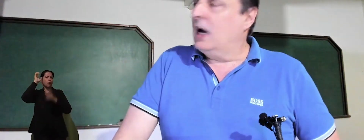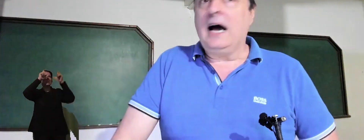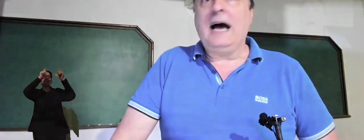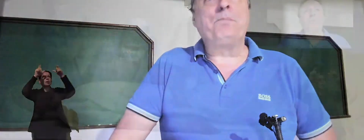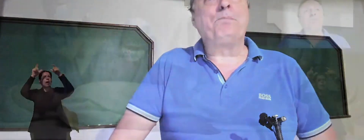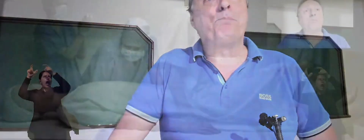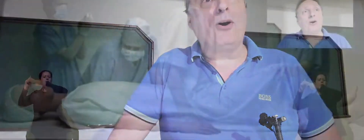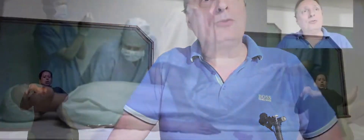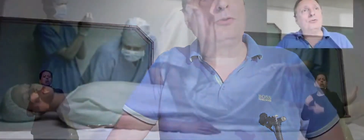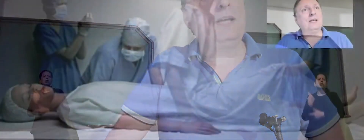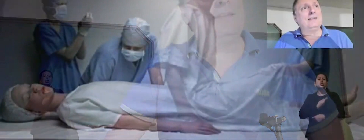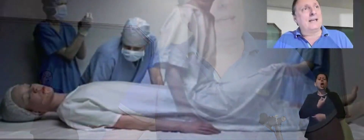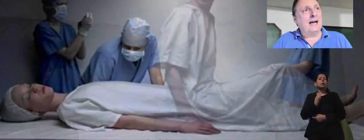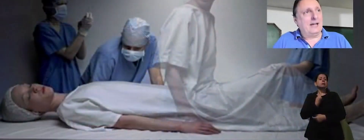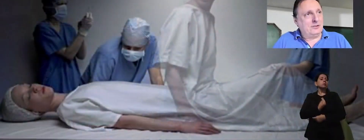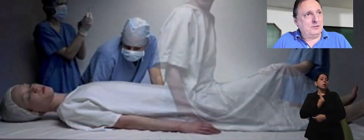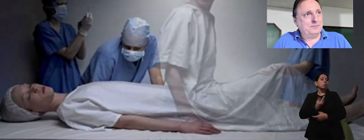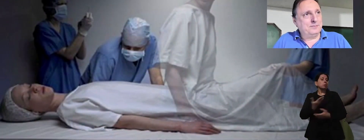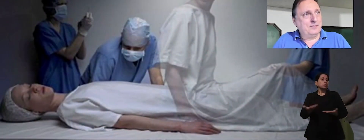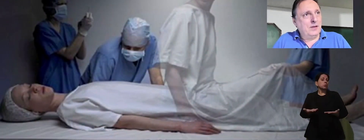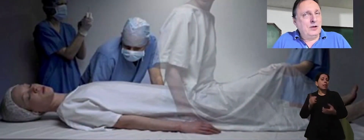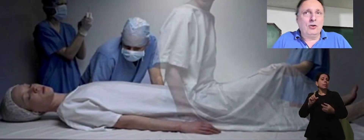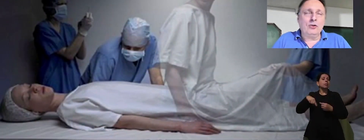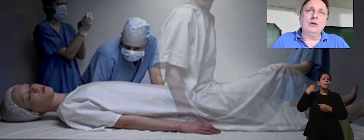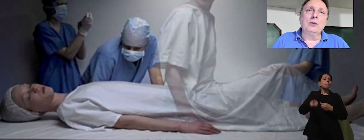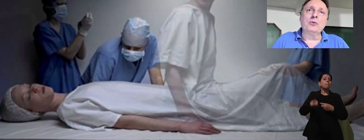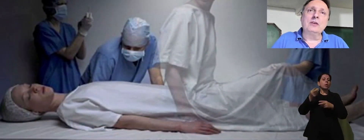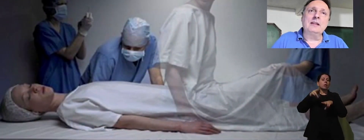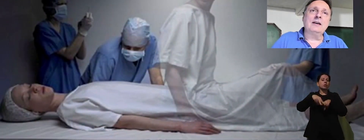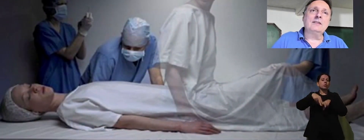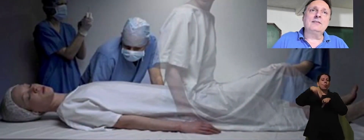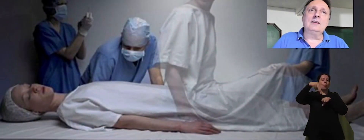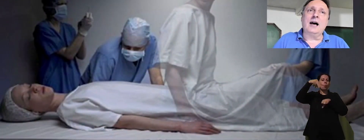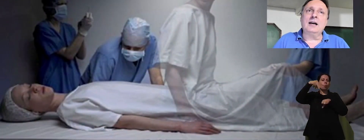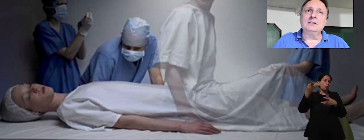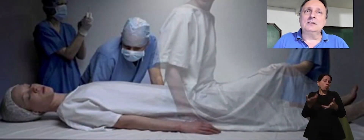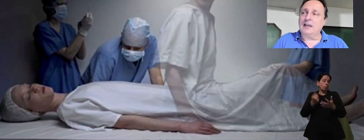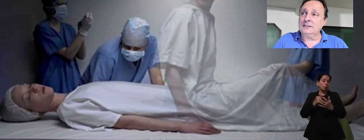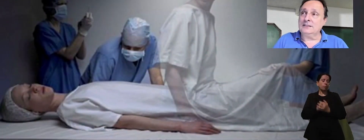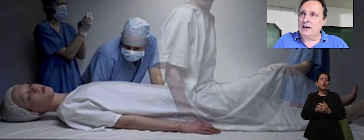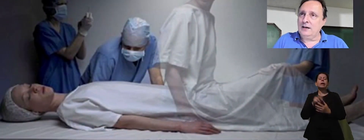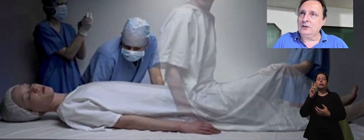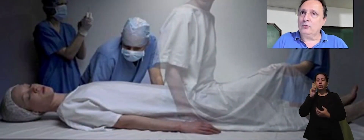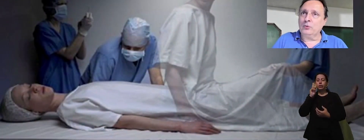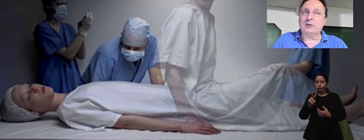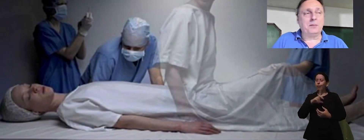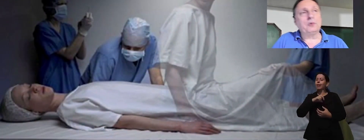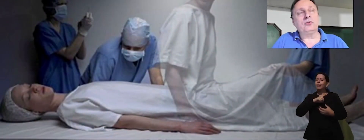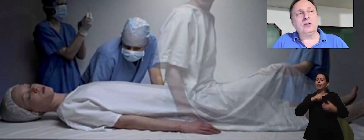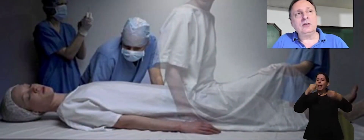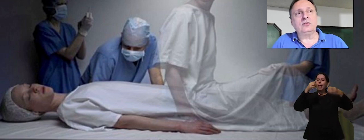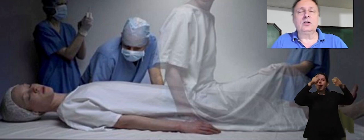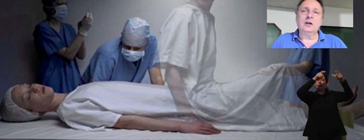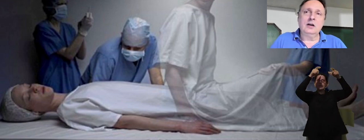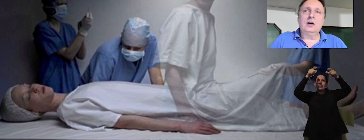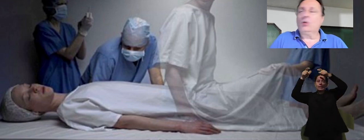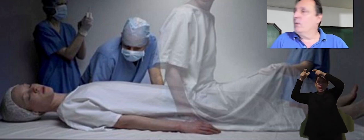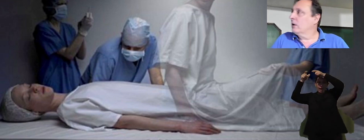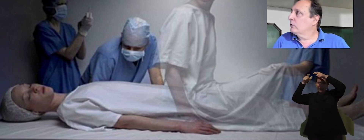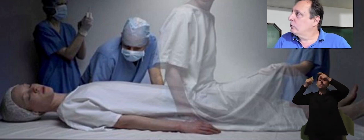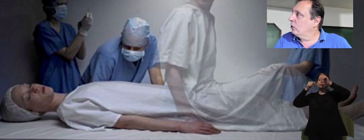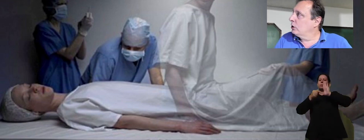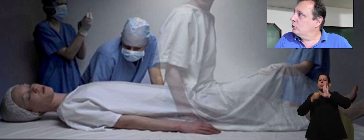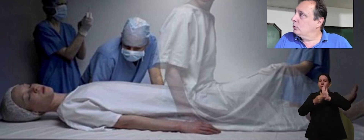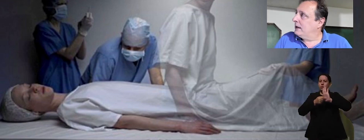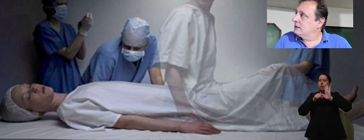vamos após o desencarne? Nós vimos que tem as cidades astrais, eu vou mostrar para vocês